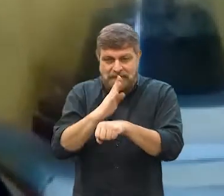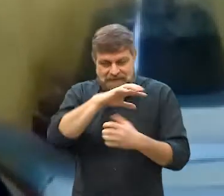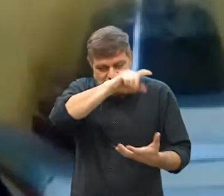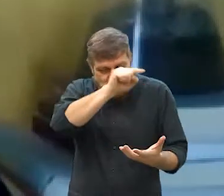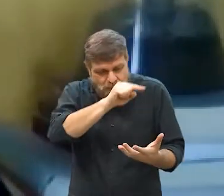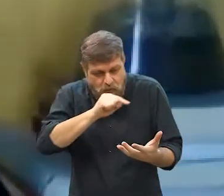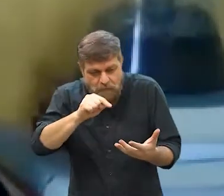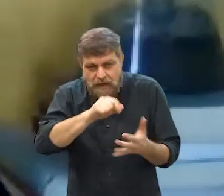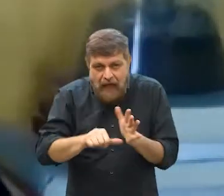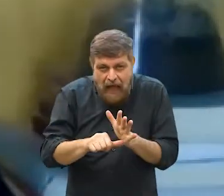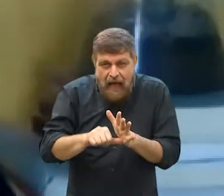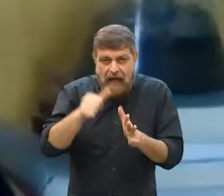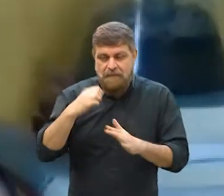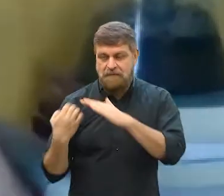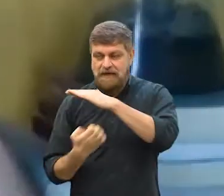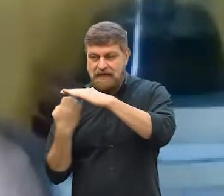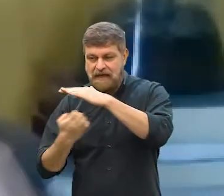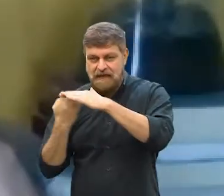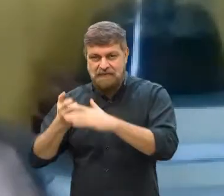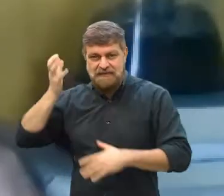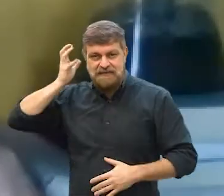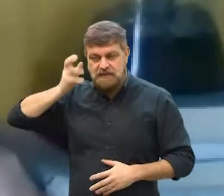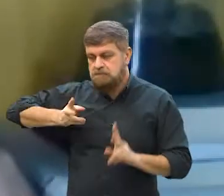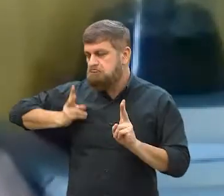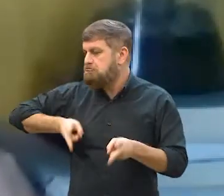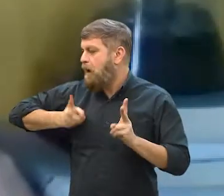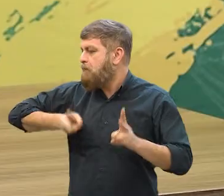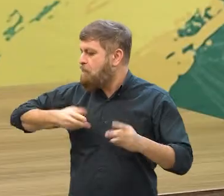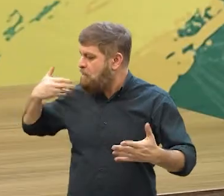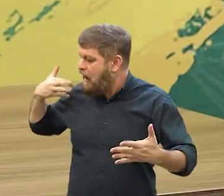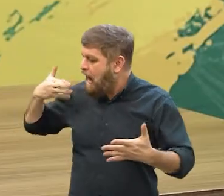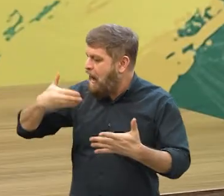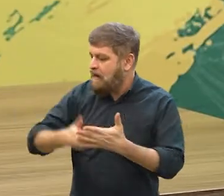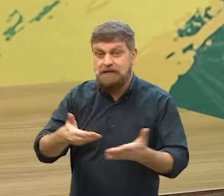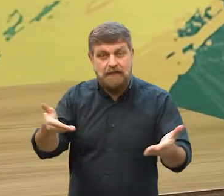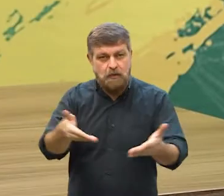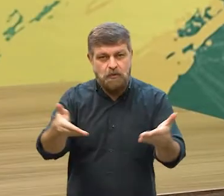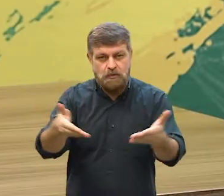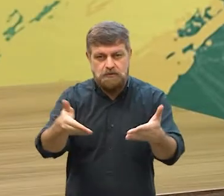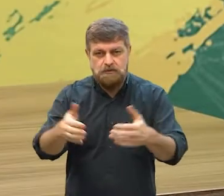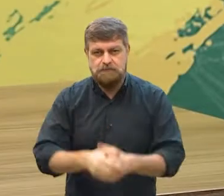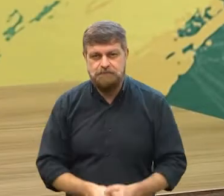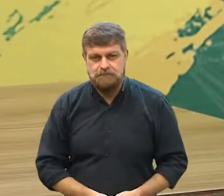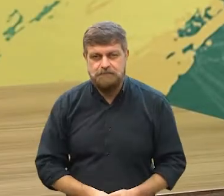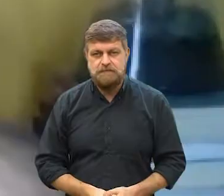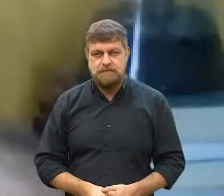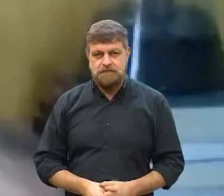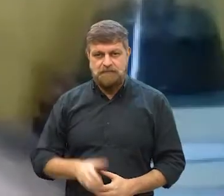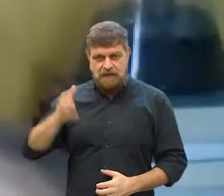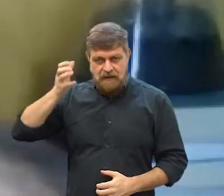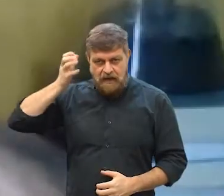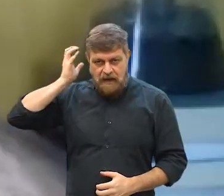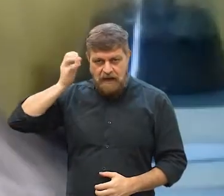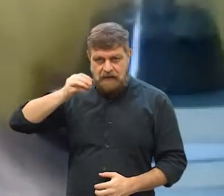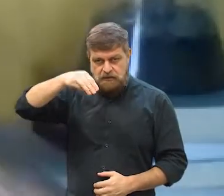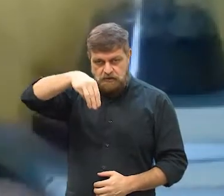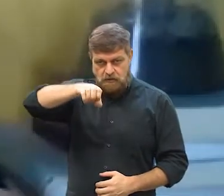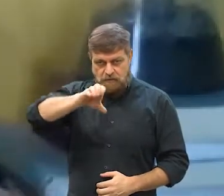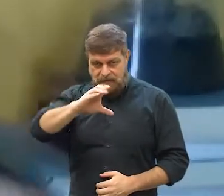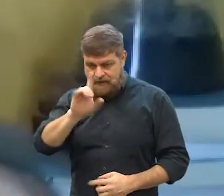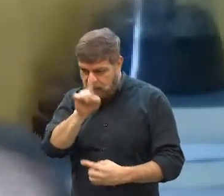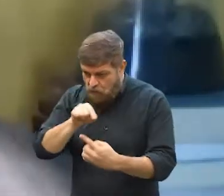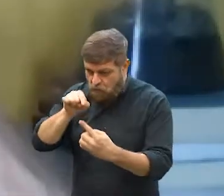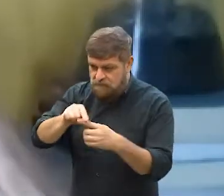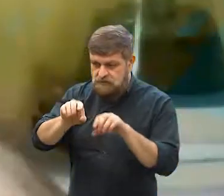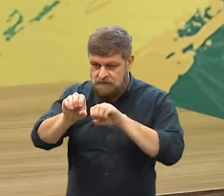mundo em que a primeira emissora de rádio continuar e nem interruptamente até hoje é a rádio MEC é uma rádio com fins educativos